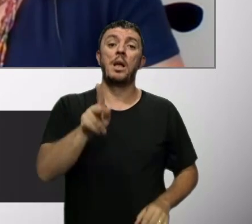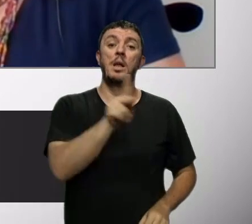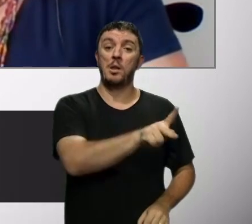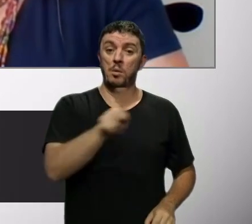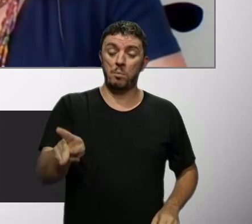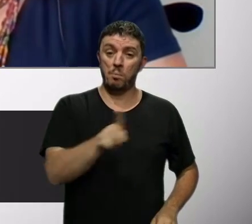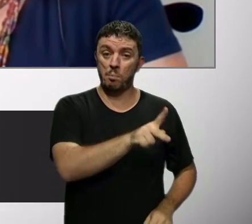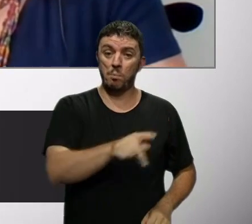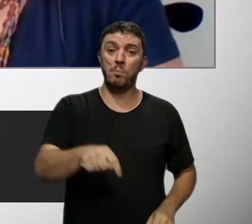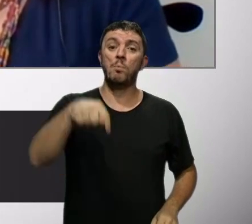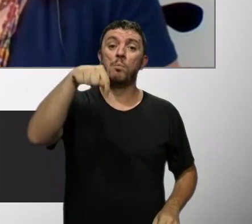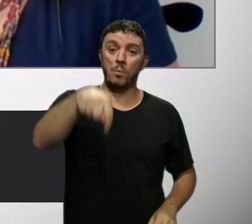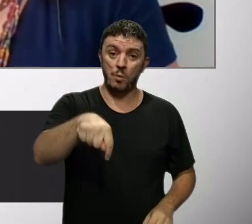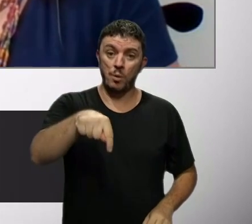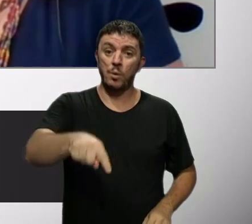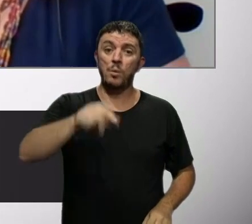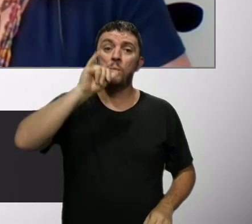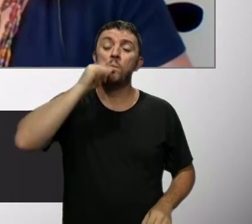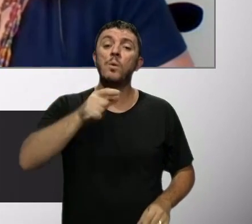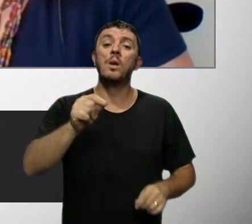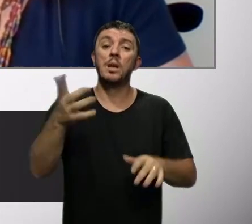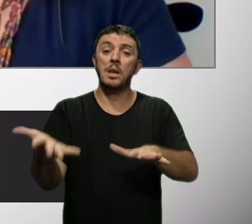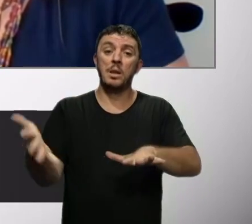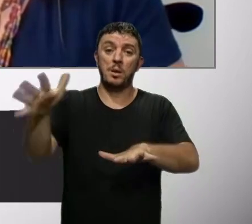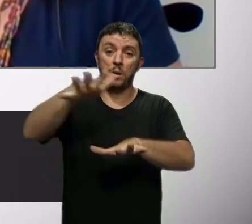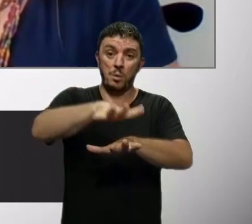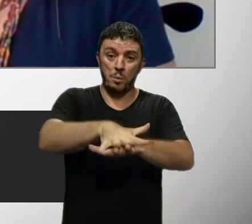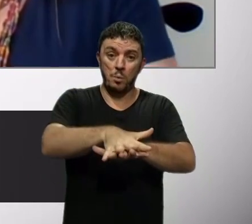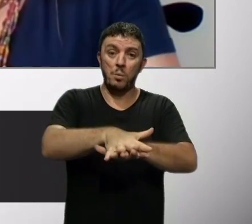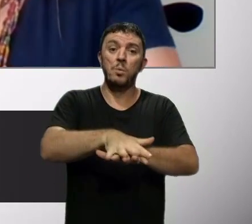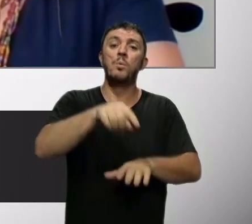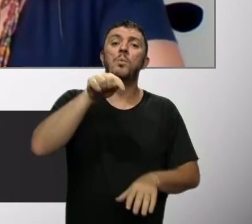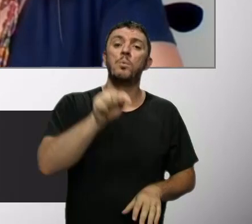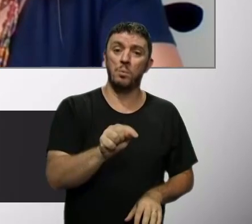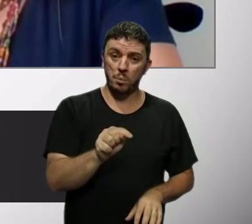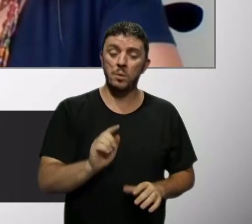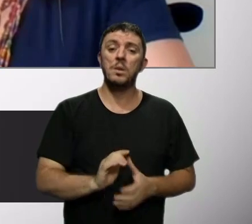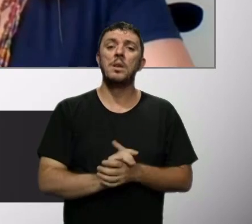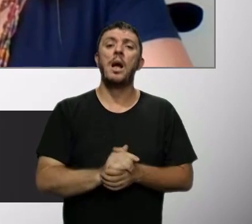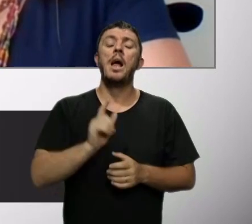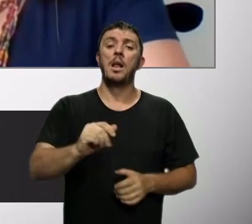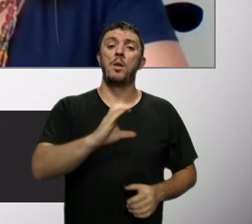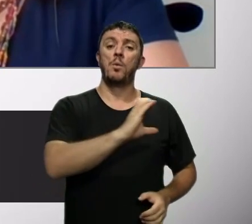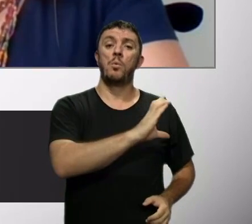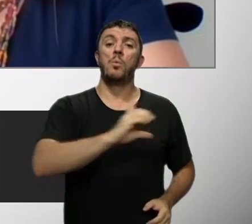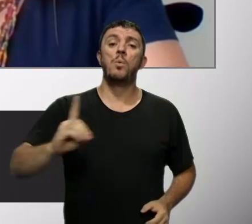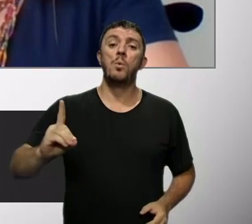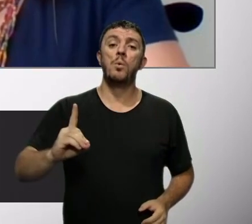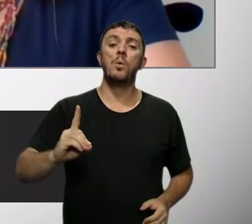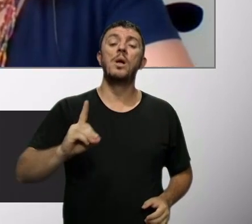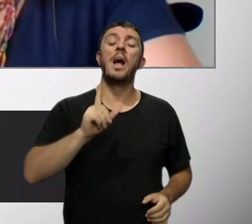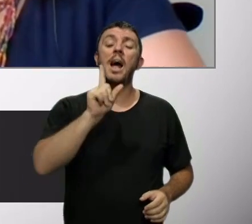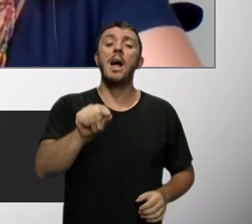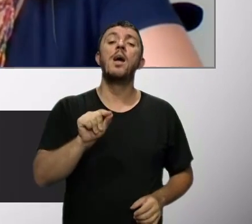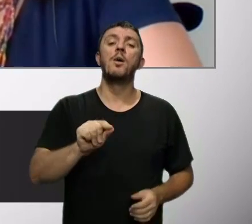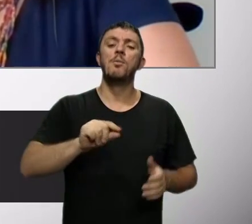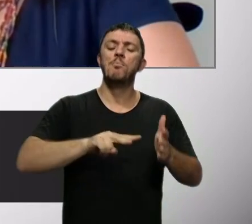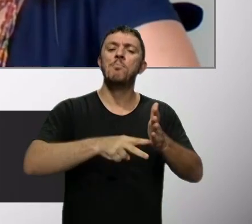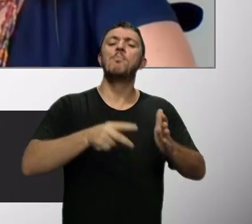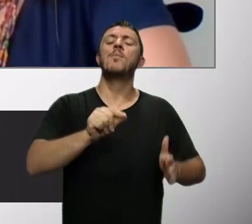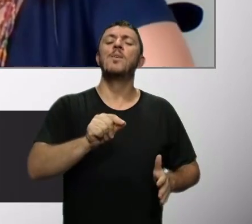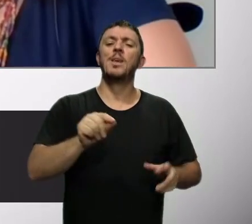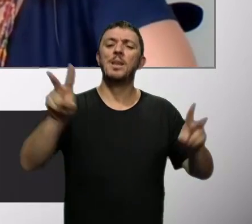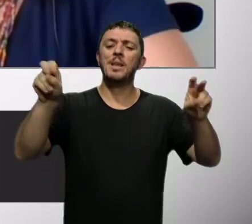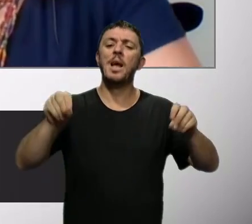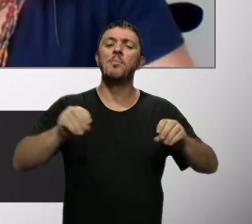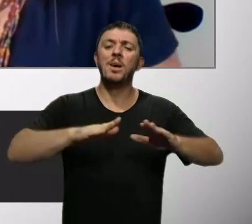pública, atuando no programa de inclusão escolar, idealizou e coordena o programa Ser Criança é Natural,